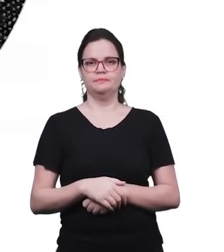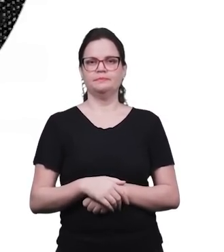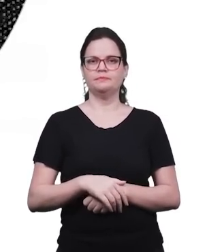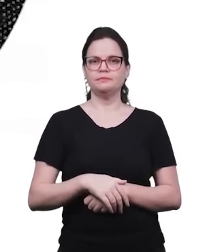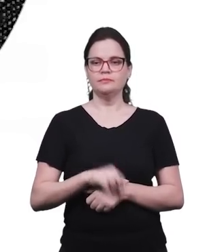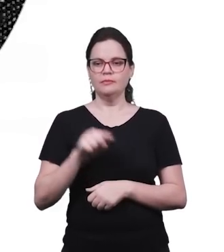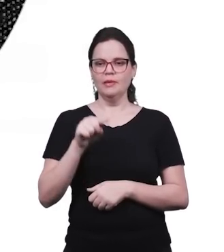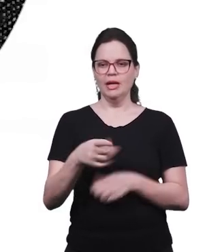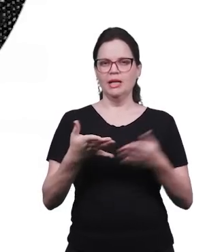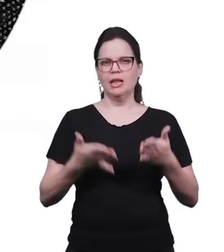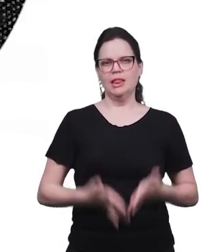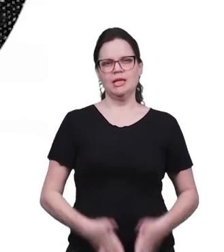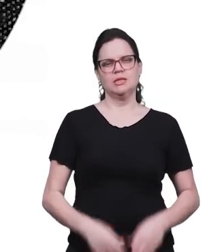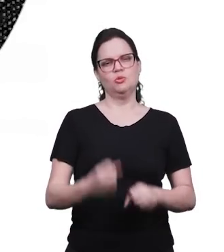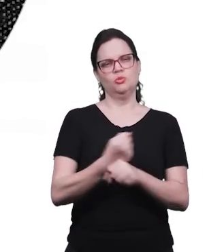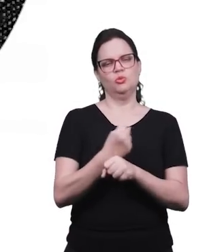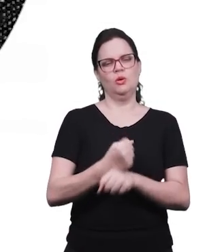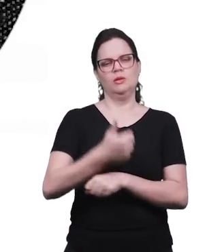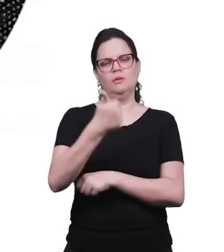Melanchthon. Ele nasceu em